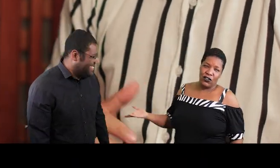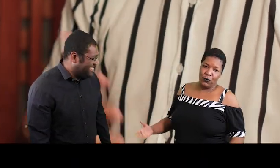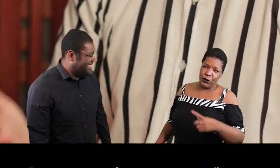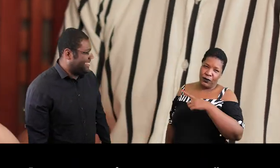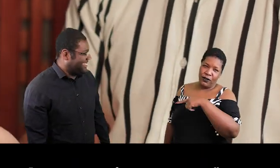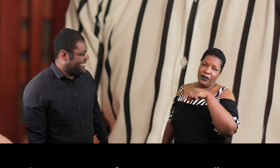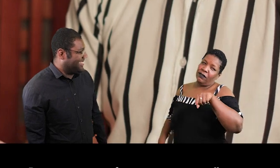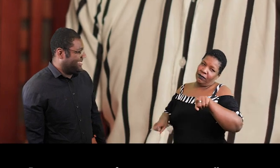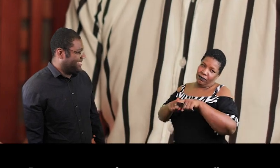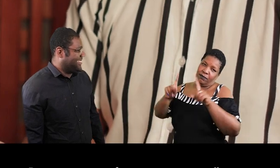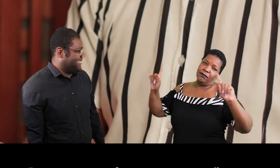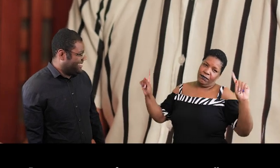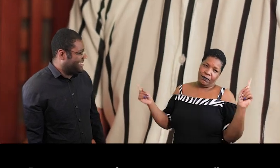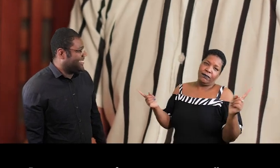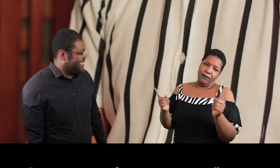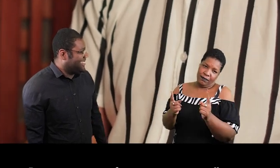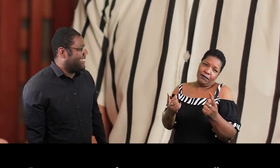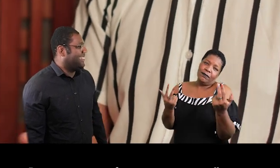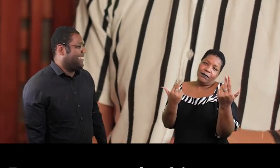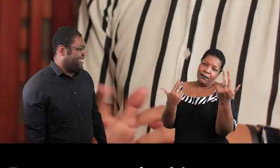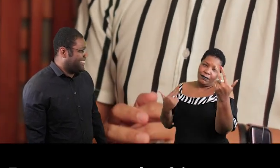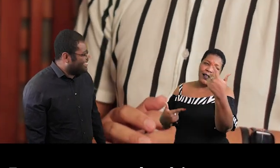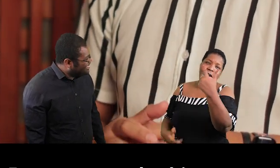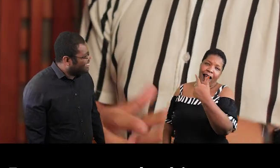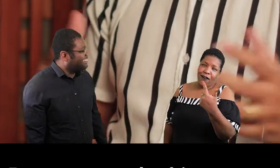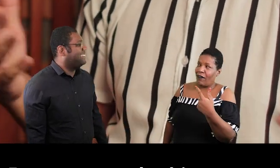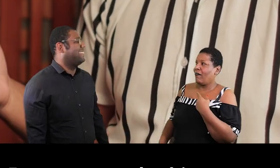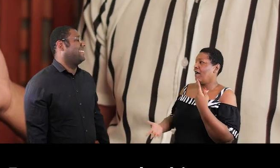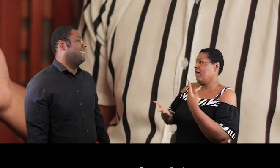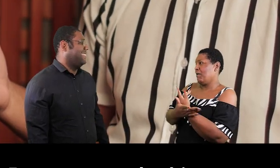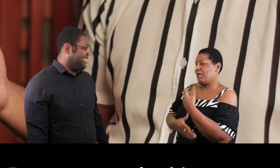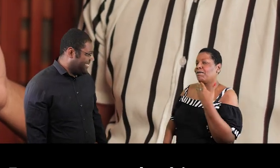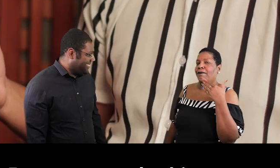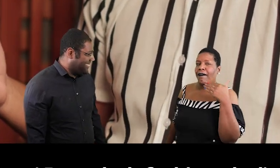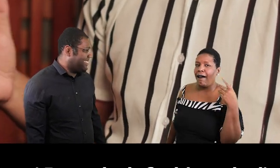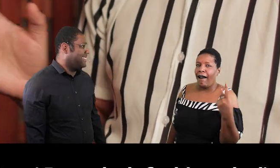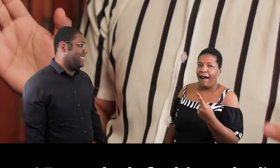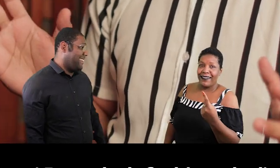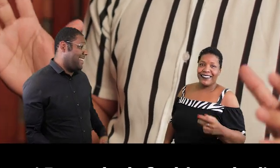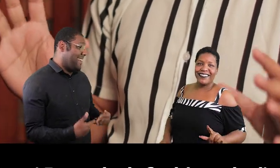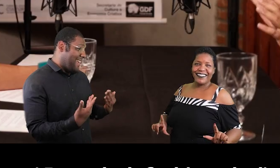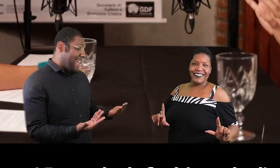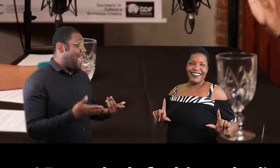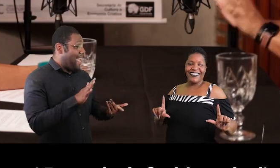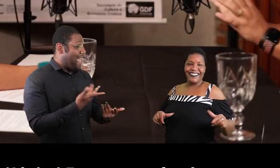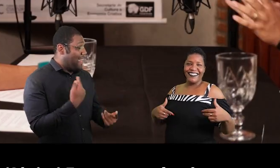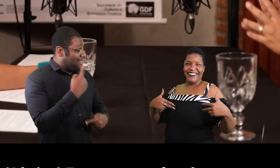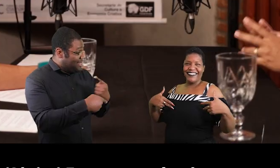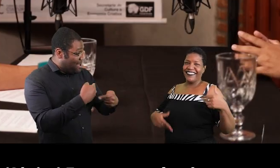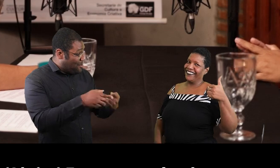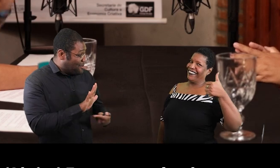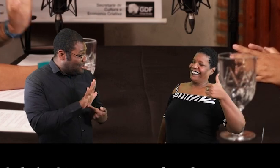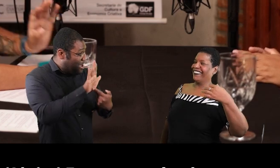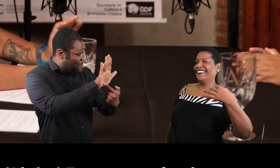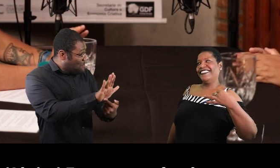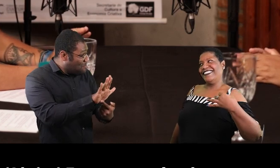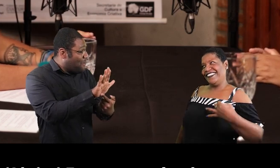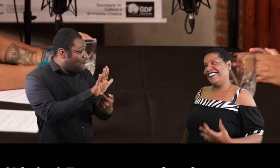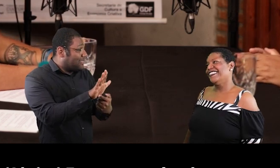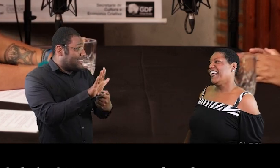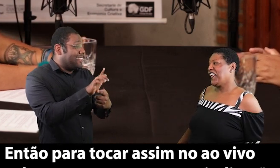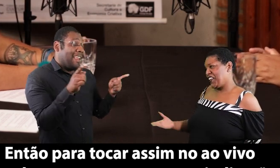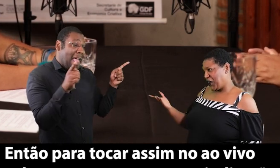resumo. A mesma coisa na gravação. Eu posso ter errado várias vezes E o resultado final é e aquele ter ali... mostrado só o certo,